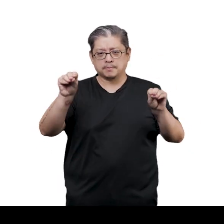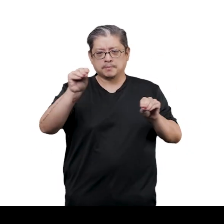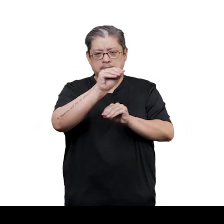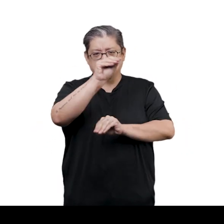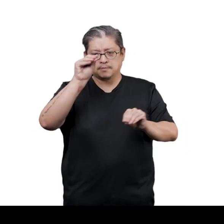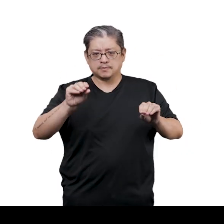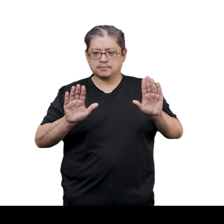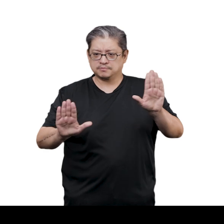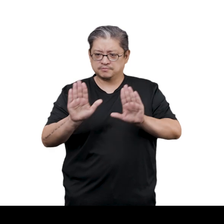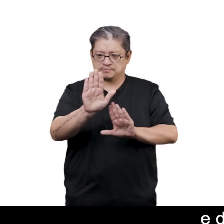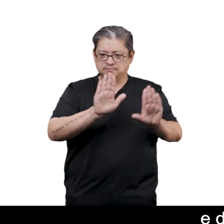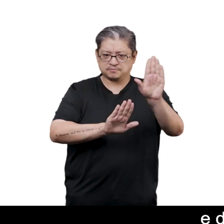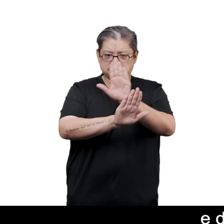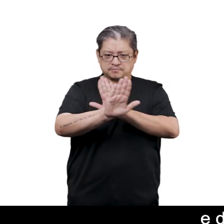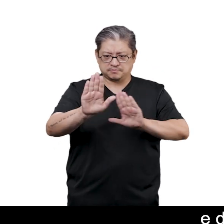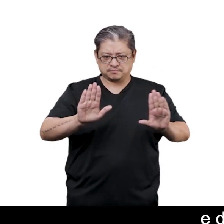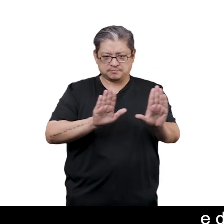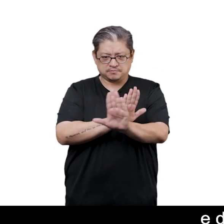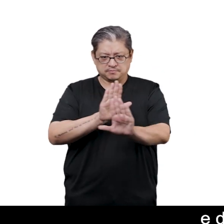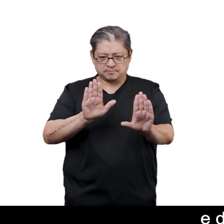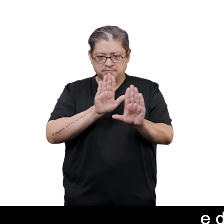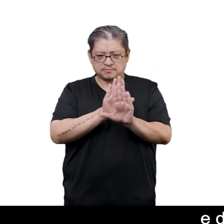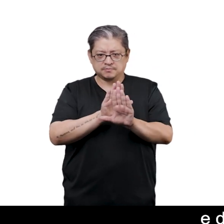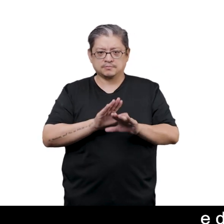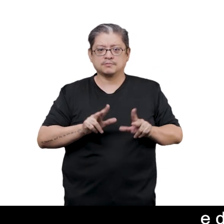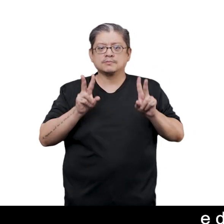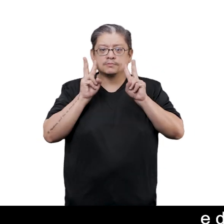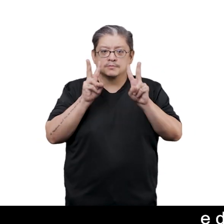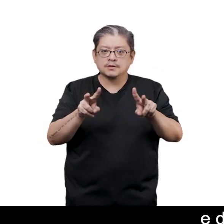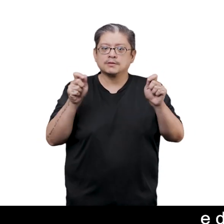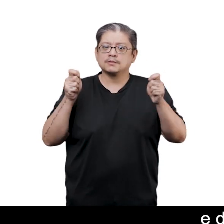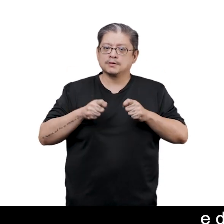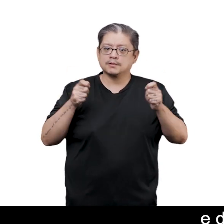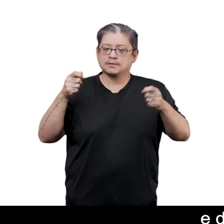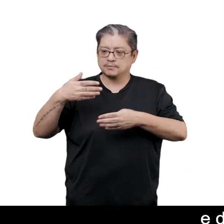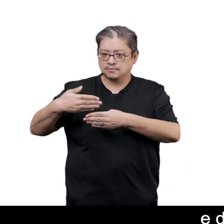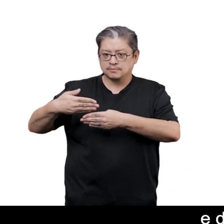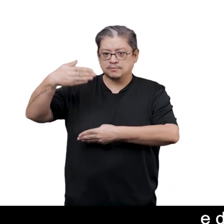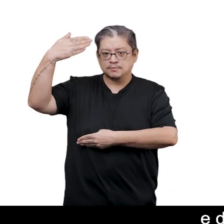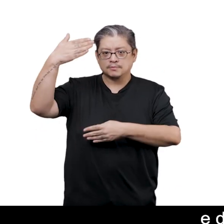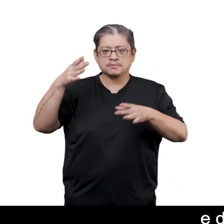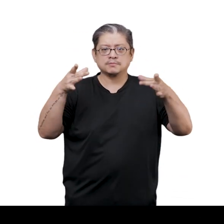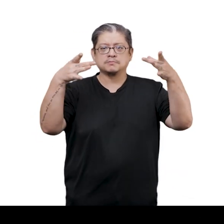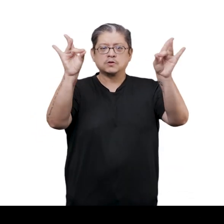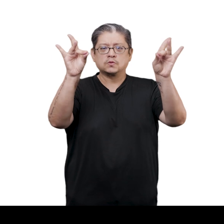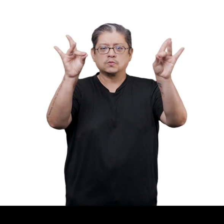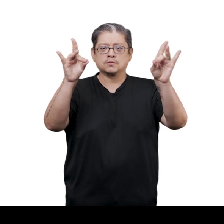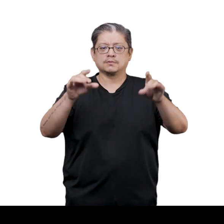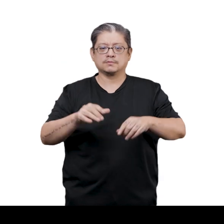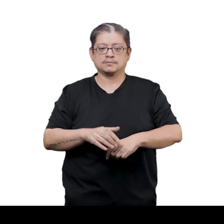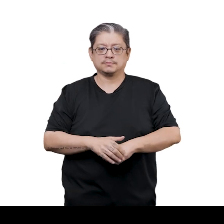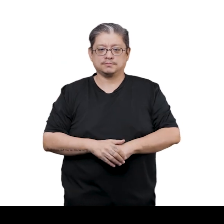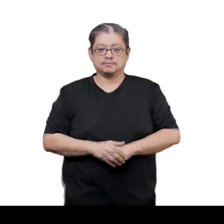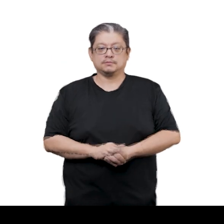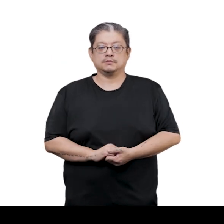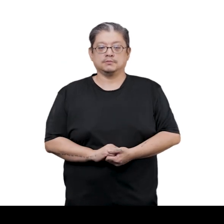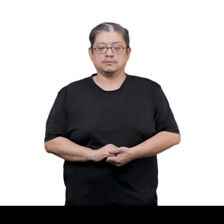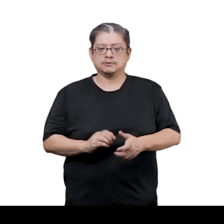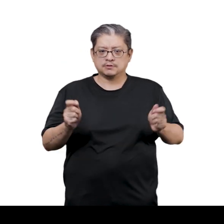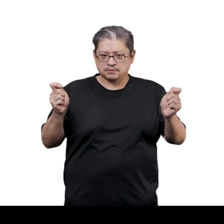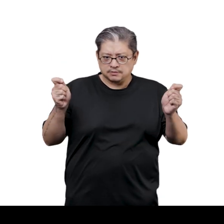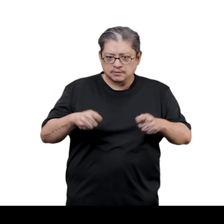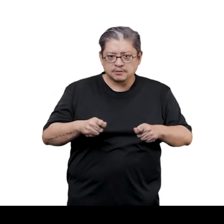diferentes sobreposições e deixando ver até mesmo a parede onde a obra está pendurada.